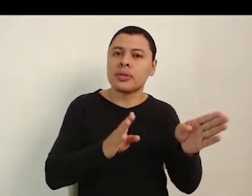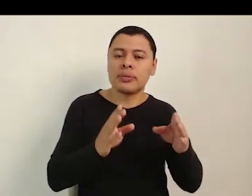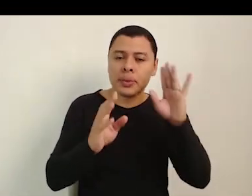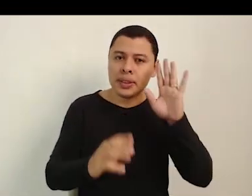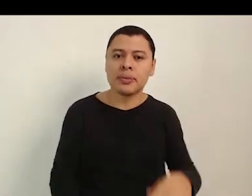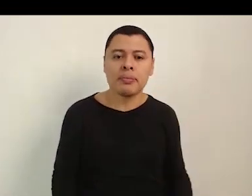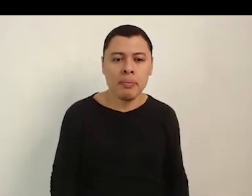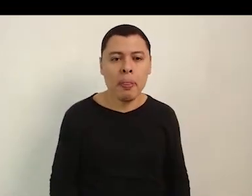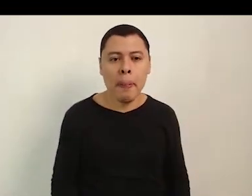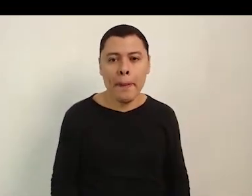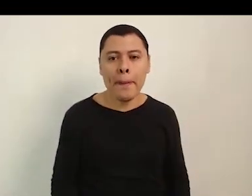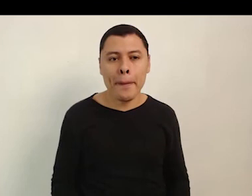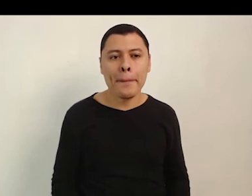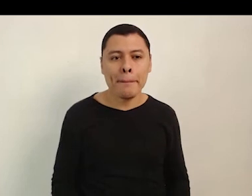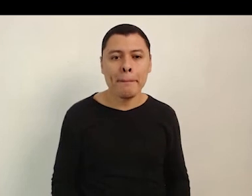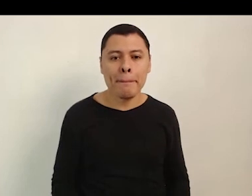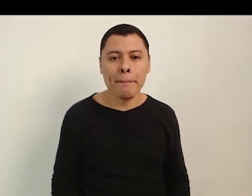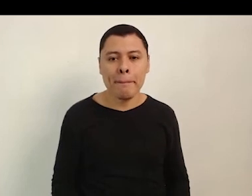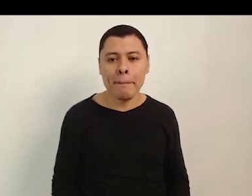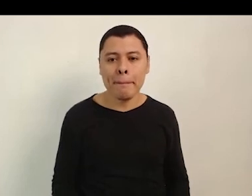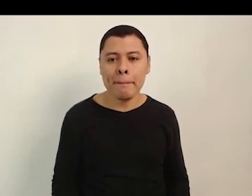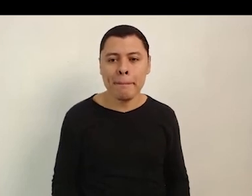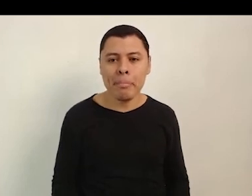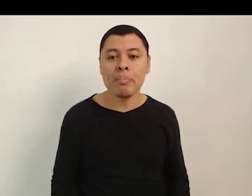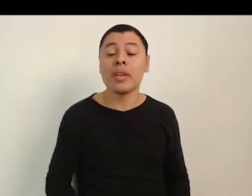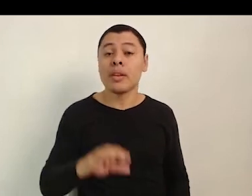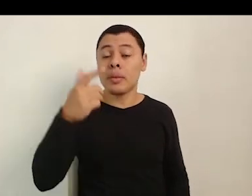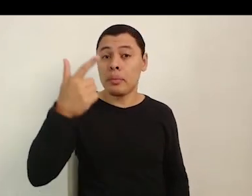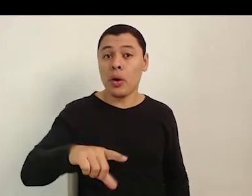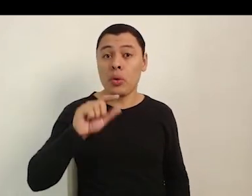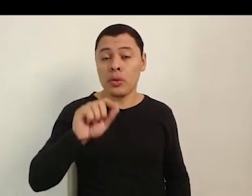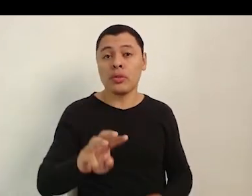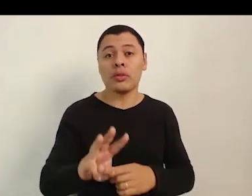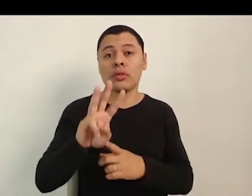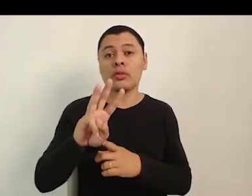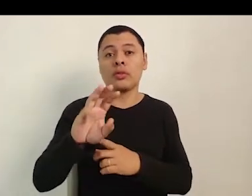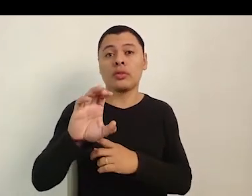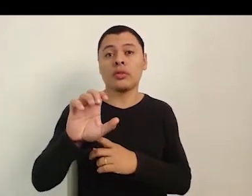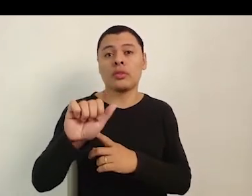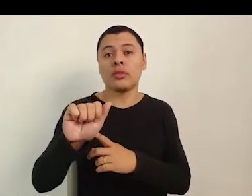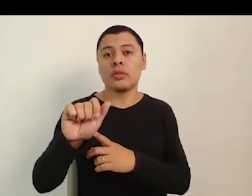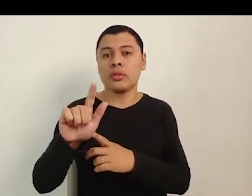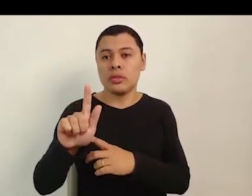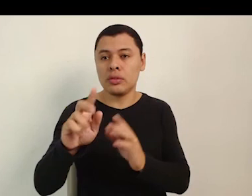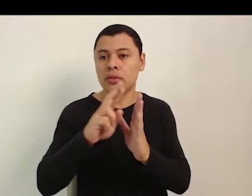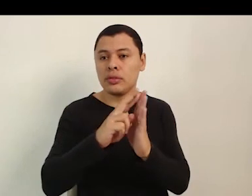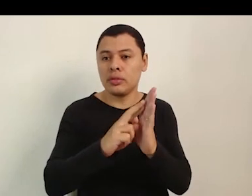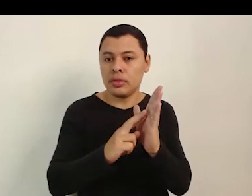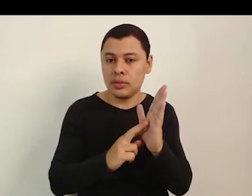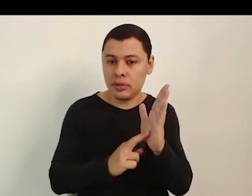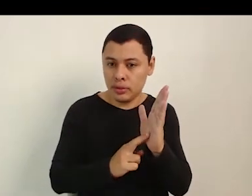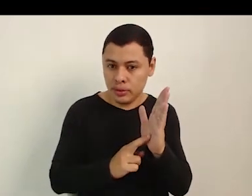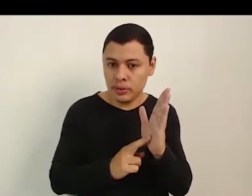Bom, o segundo item aqui é a gente seguir as diretrizes da WCAG, né? E as boas práticas de